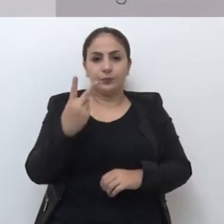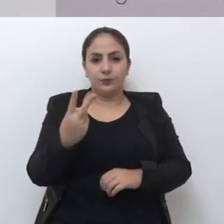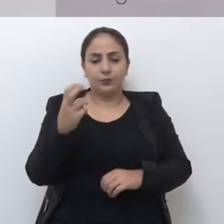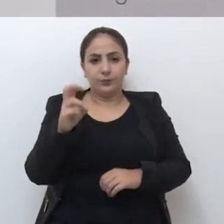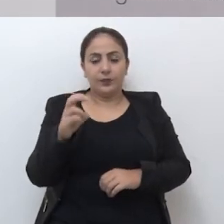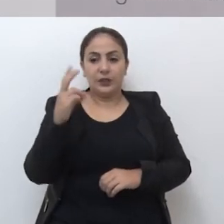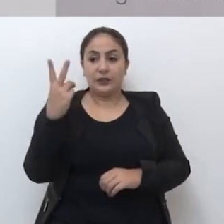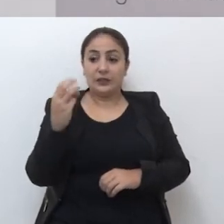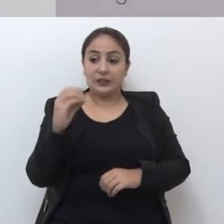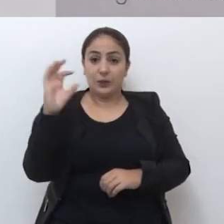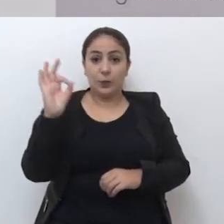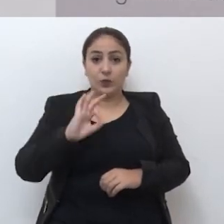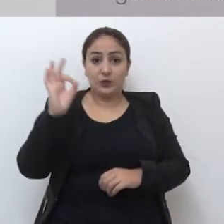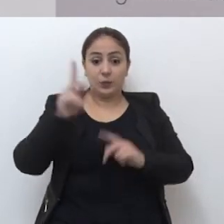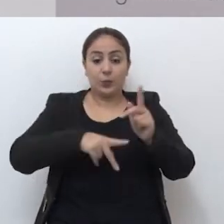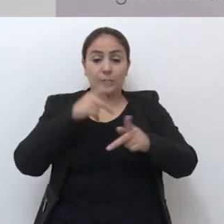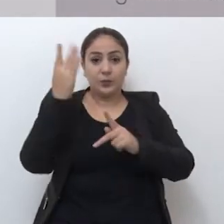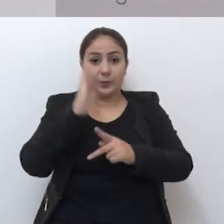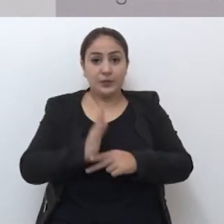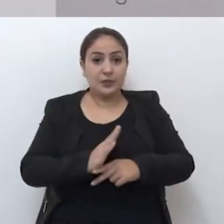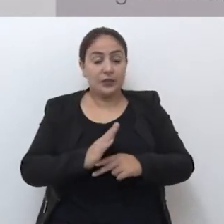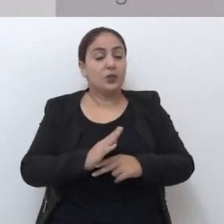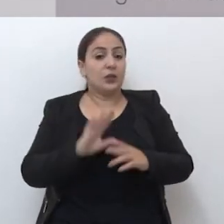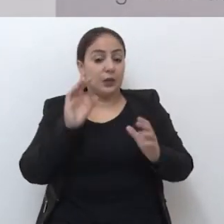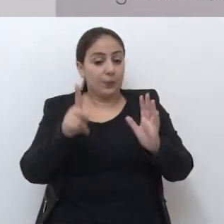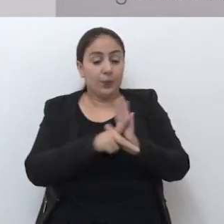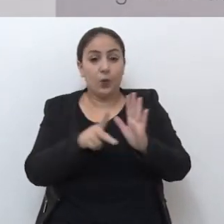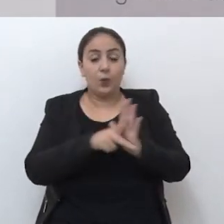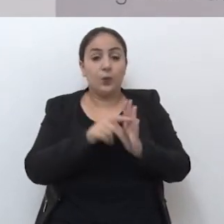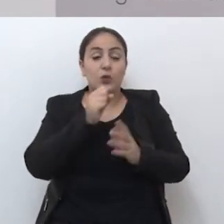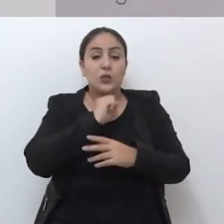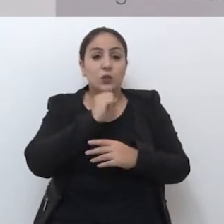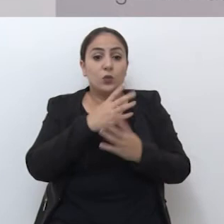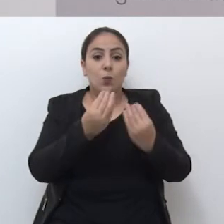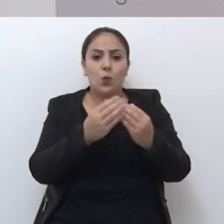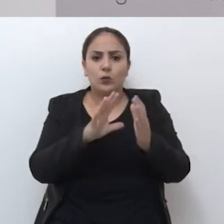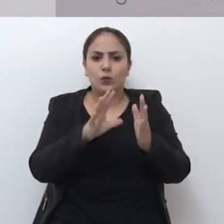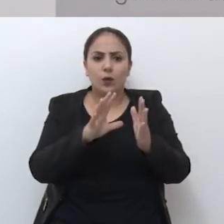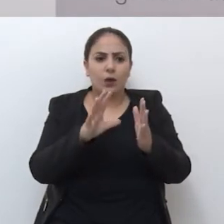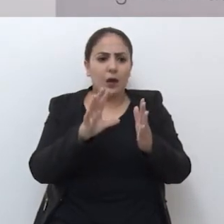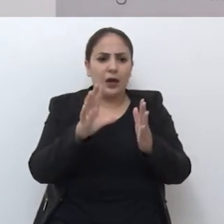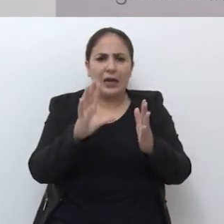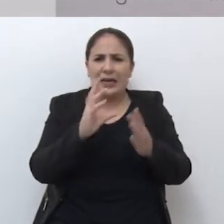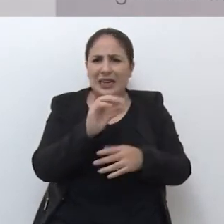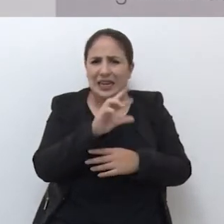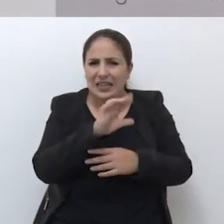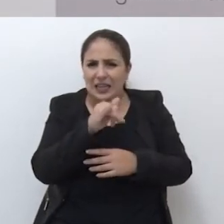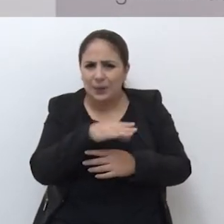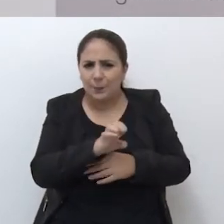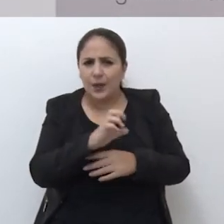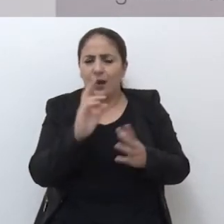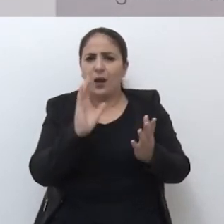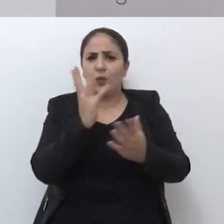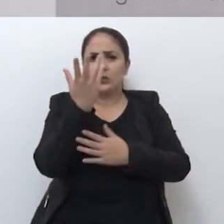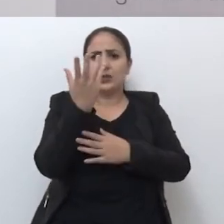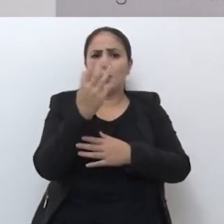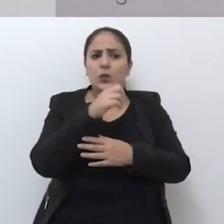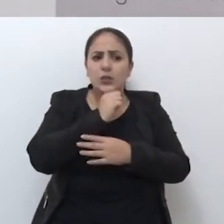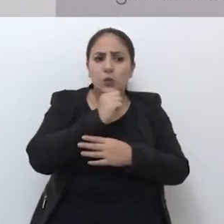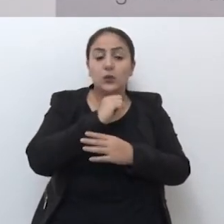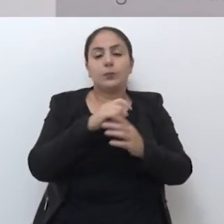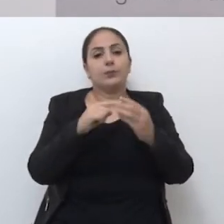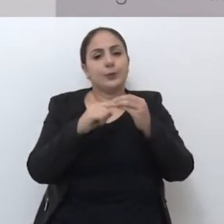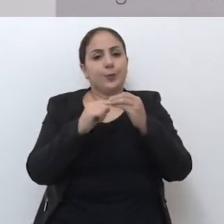população brasileira formada por idosos. Temos muitos crimes cometidos contra idosos, inclusive